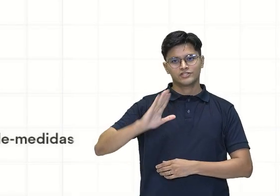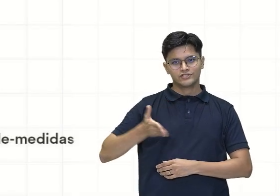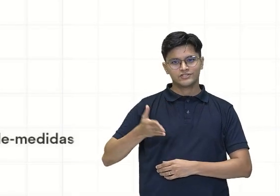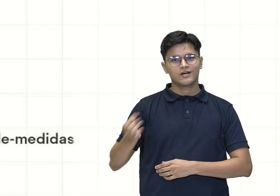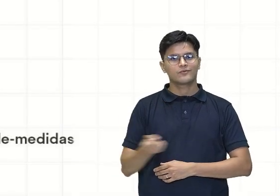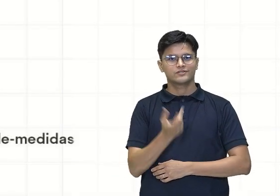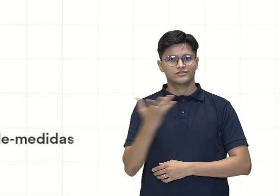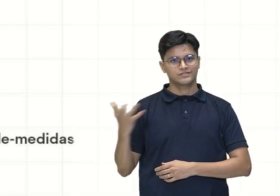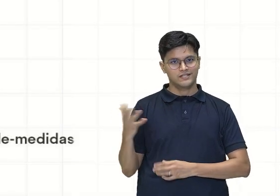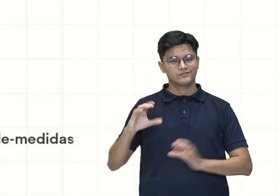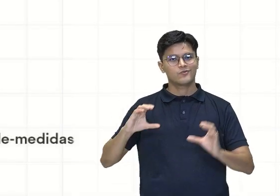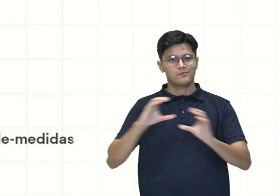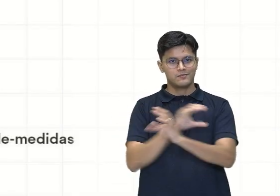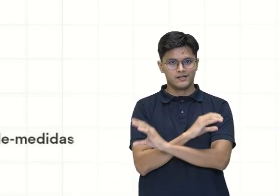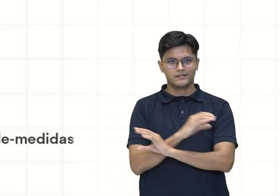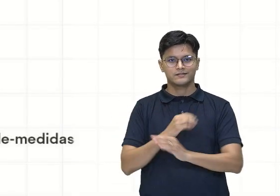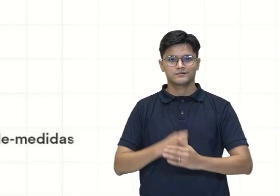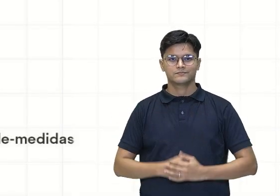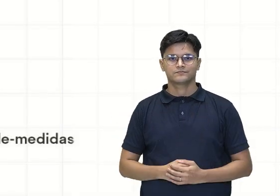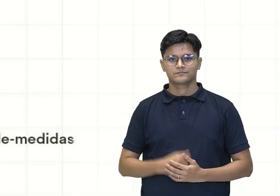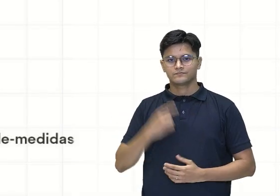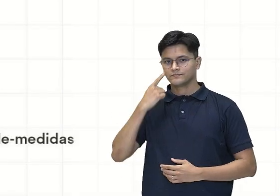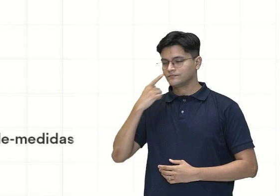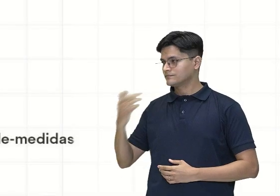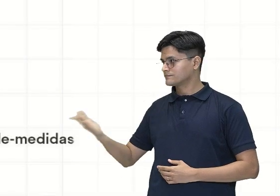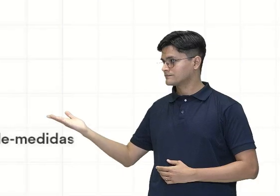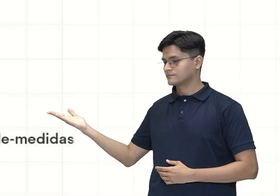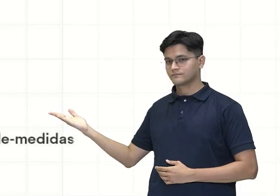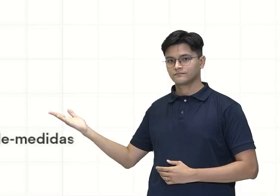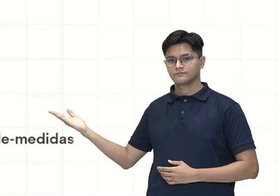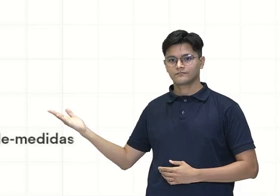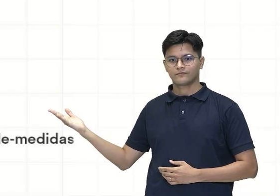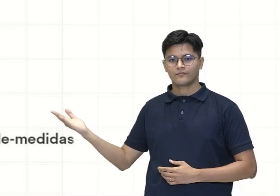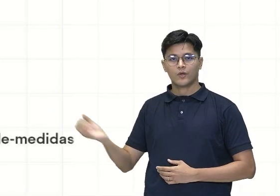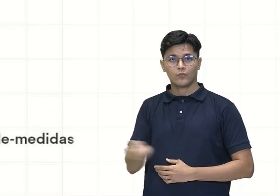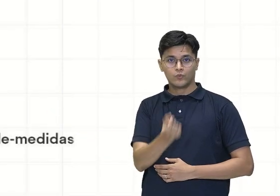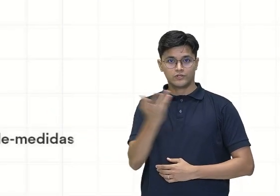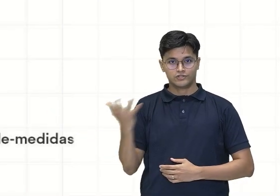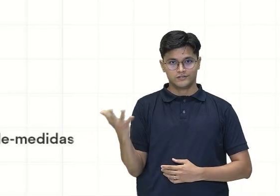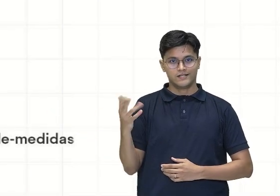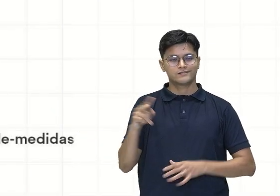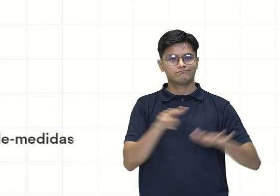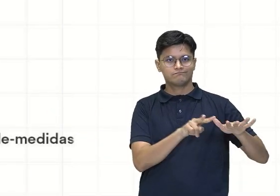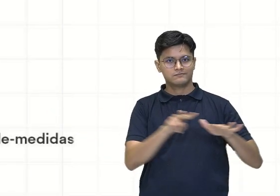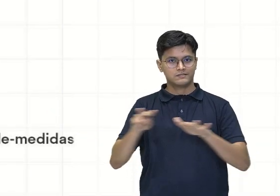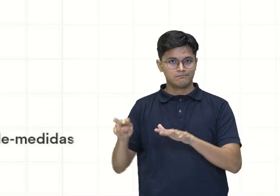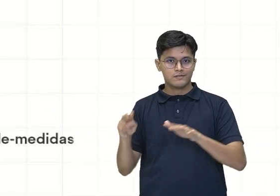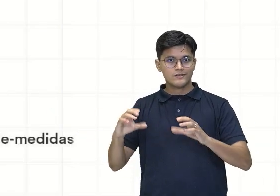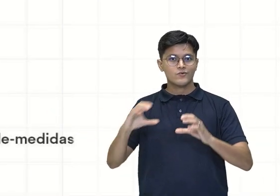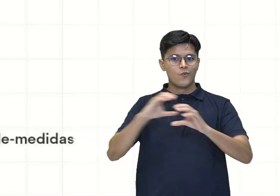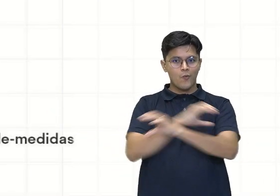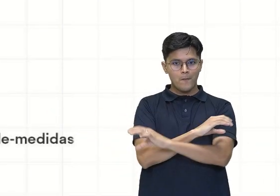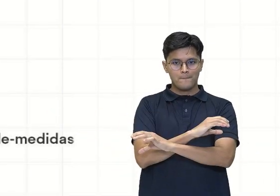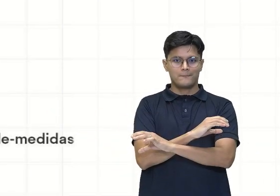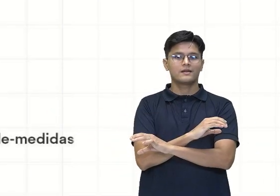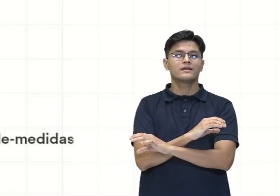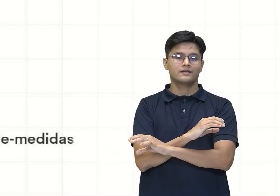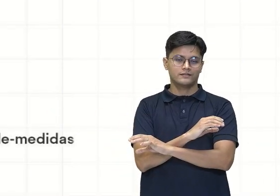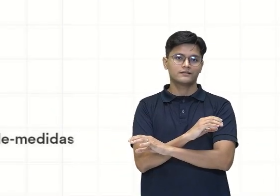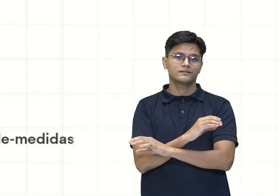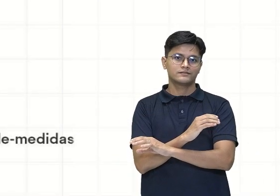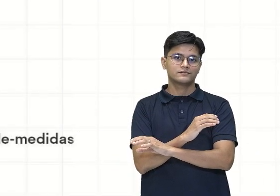inteira. Ou seja, a minha quantidade de semanas completas que faltam para o aniversário